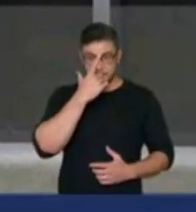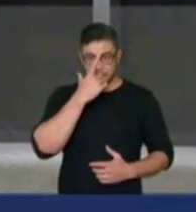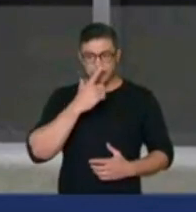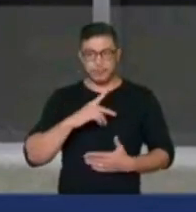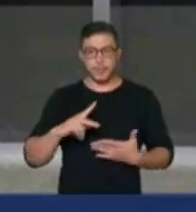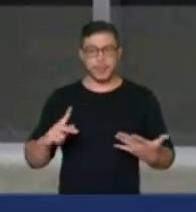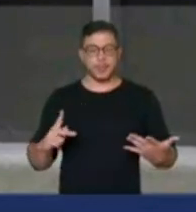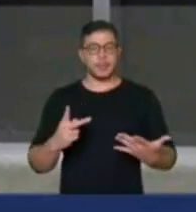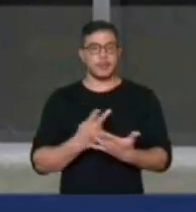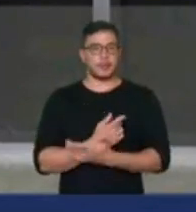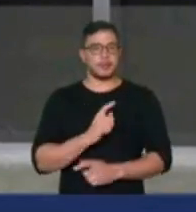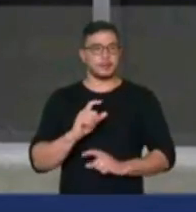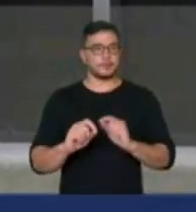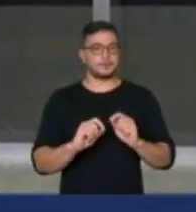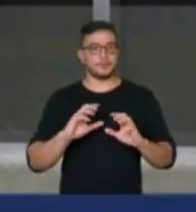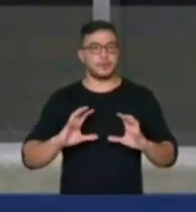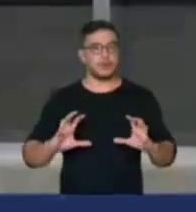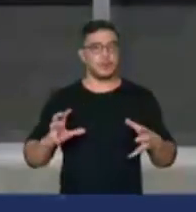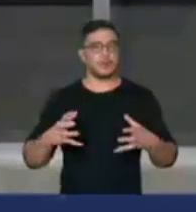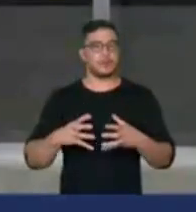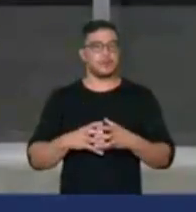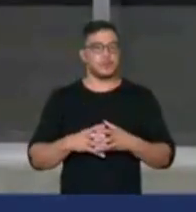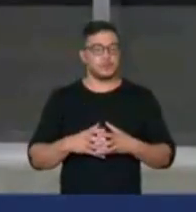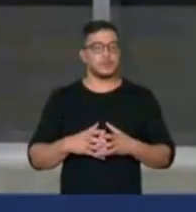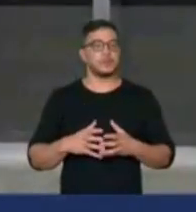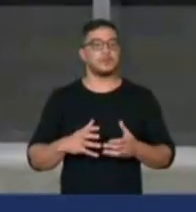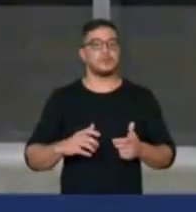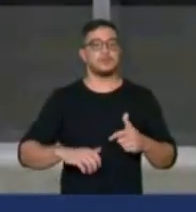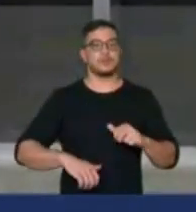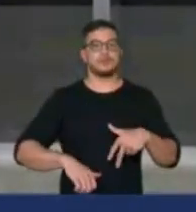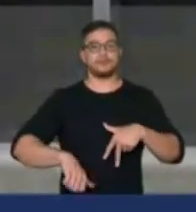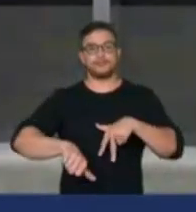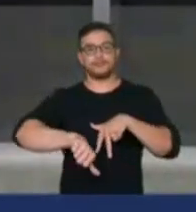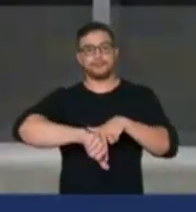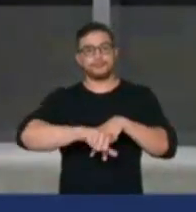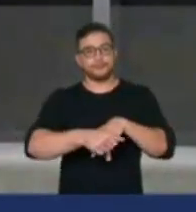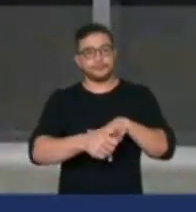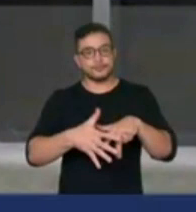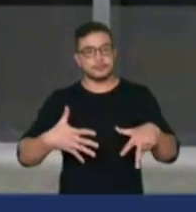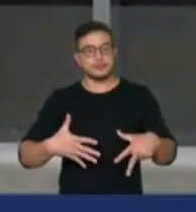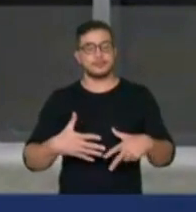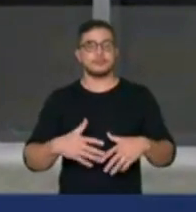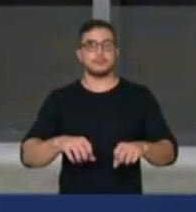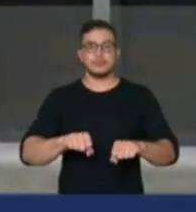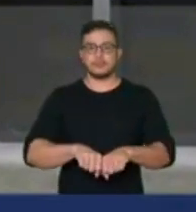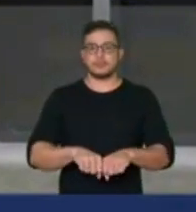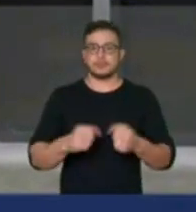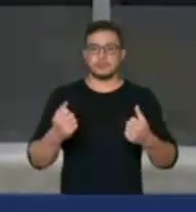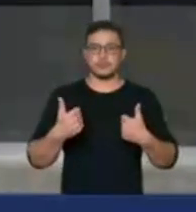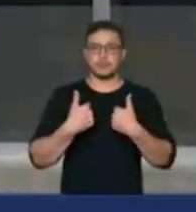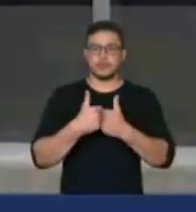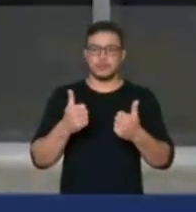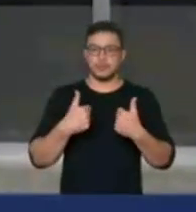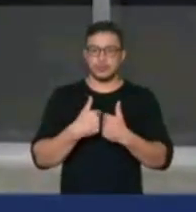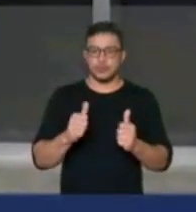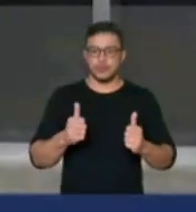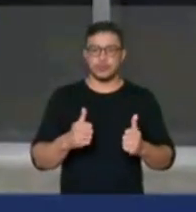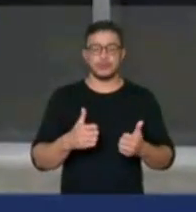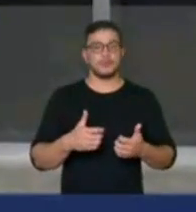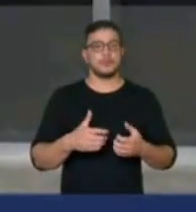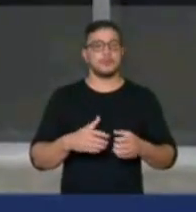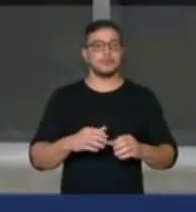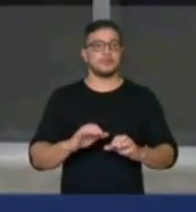aí a destruir ônibus, veículos e edifícios, inclusive a entrada da